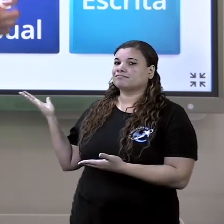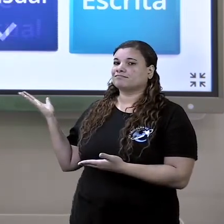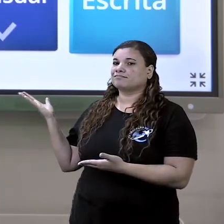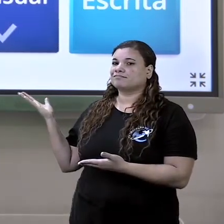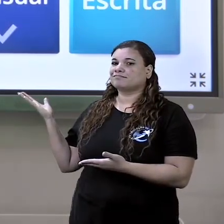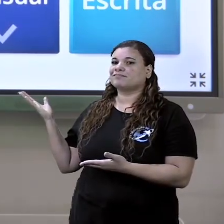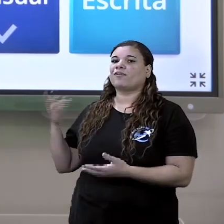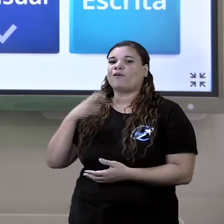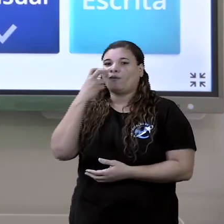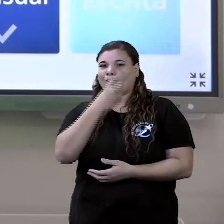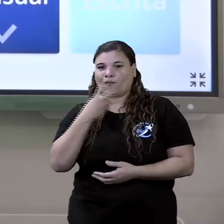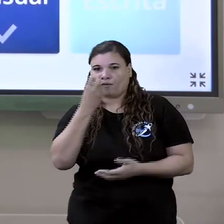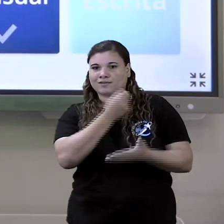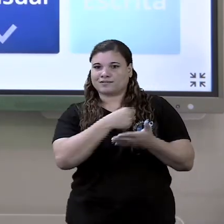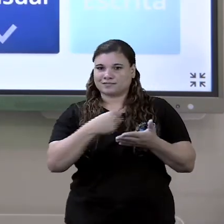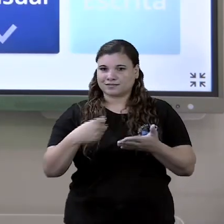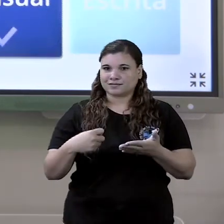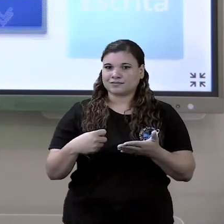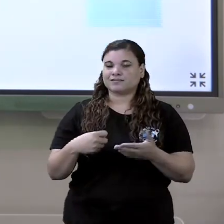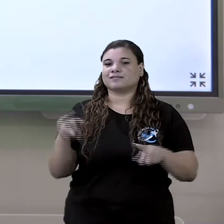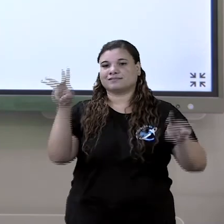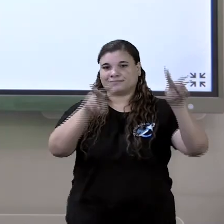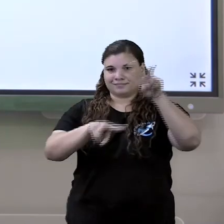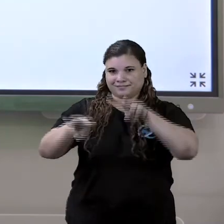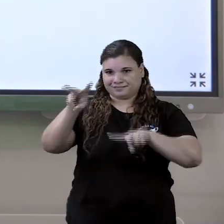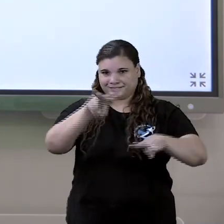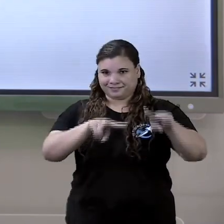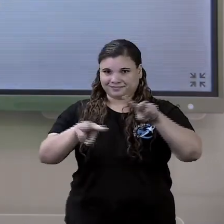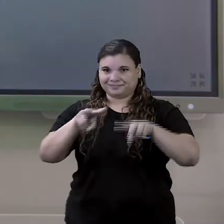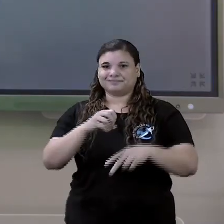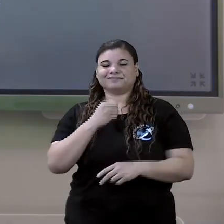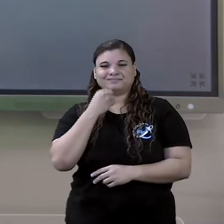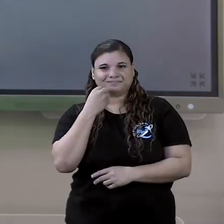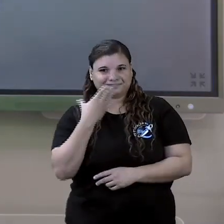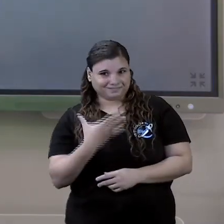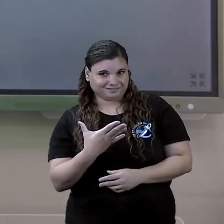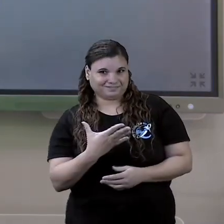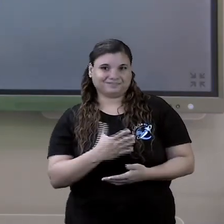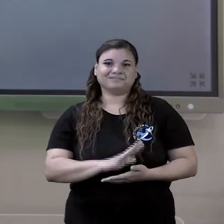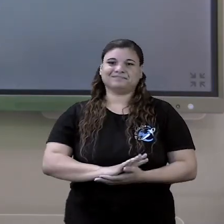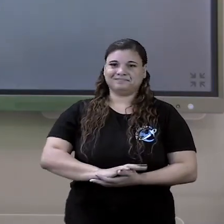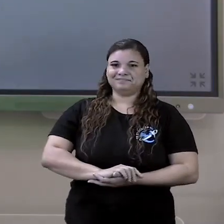Acertaram que disse oral, escrita e visual. Muito bem.